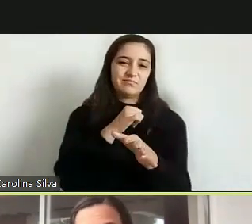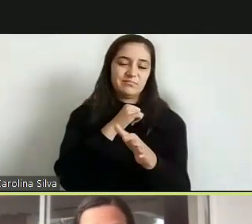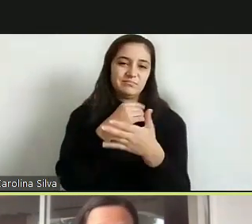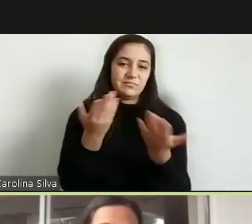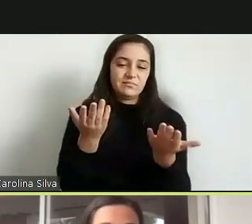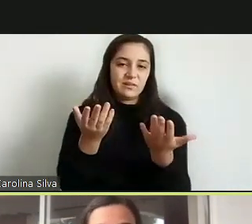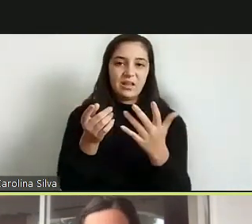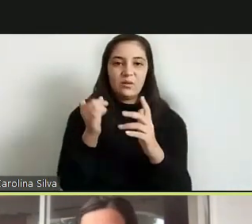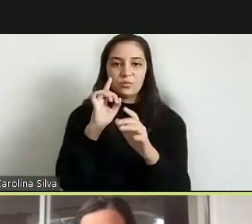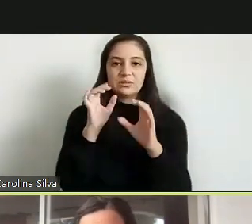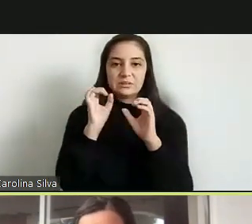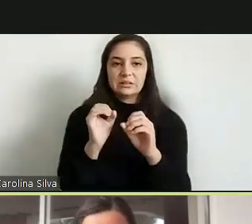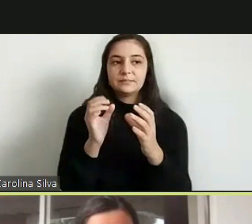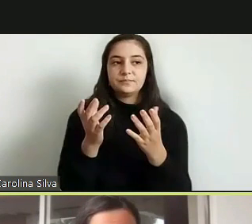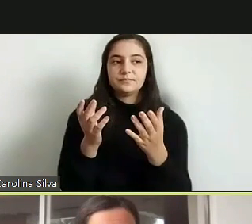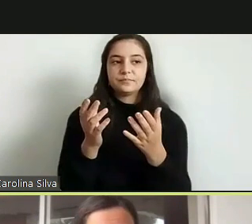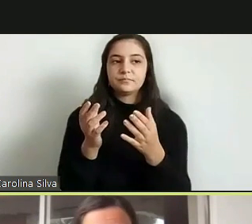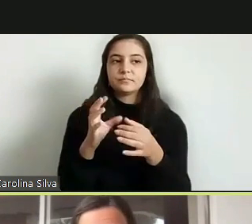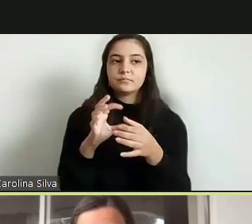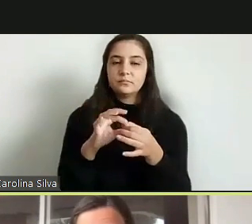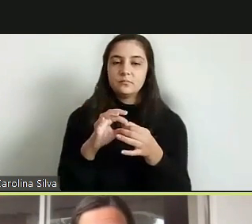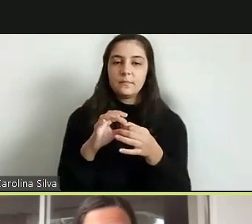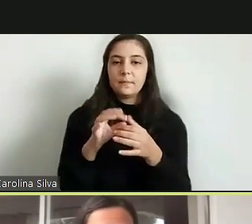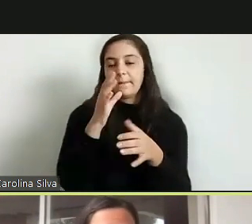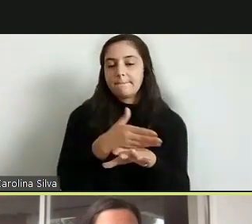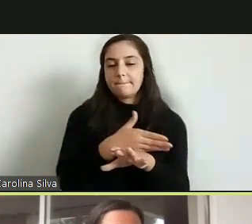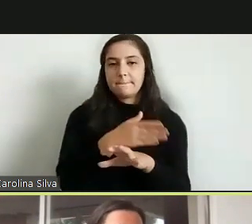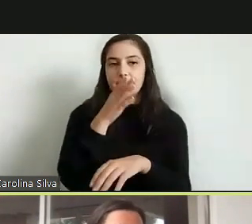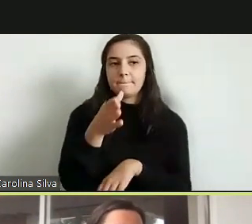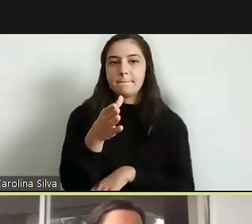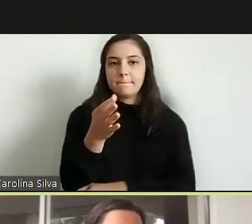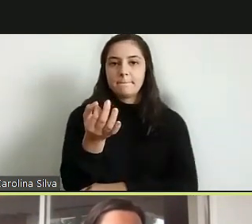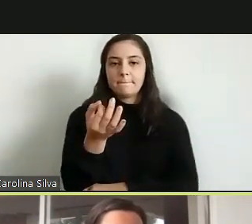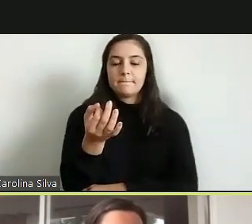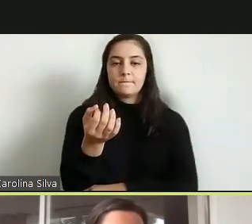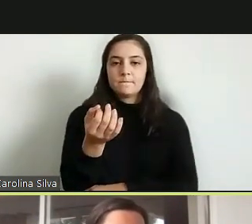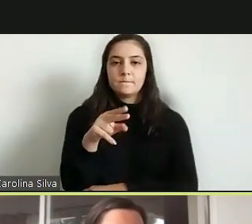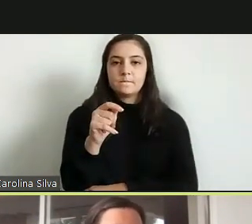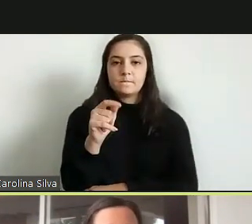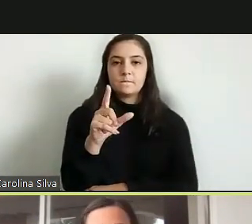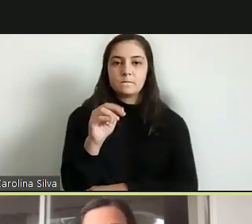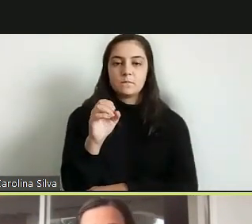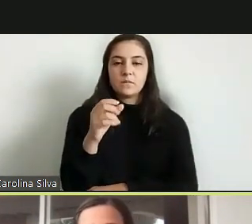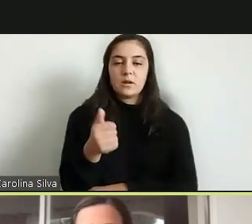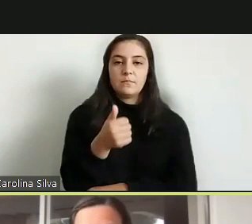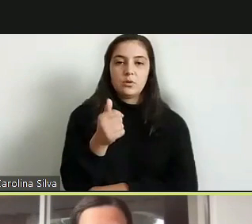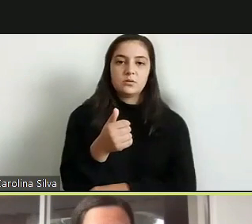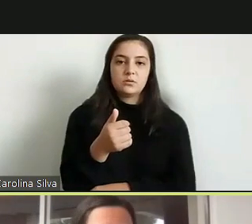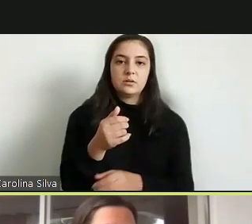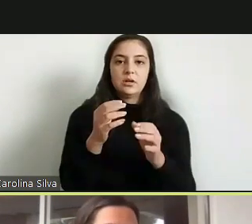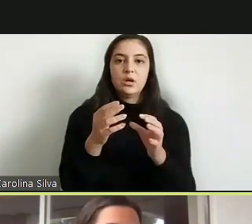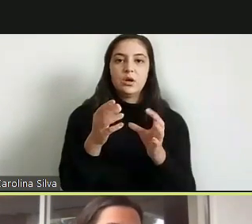calhar menos, foi o que o Nelson acabou de dizer antes, não é? Se calhar mais vale bem feito do que fazer